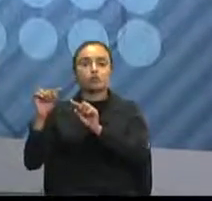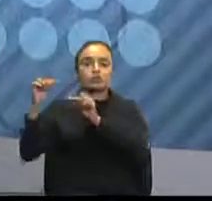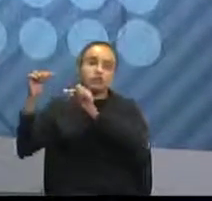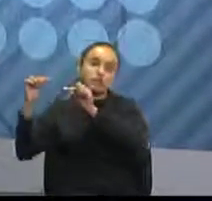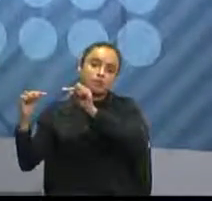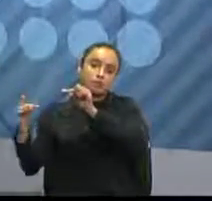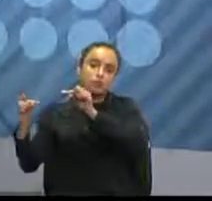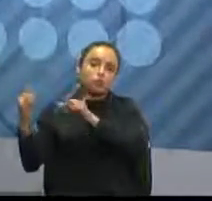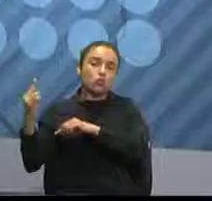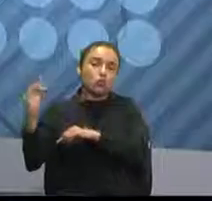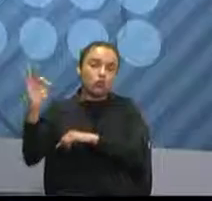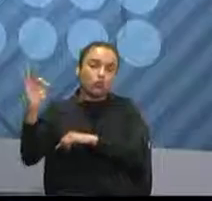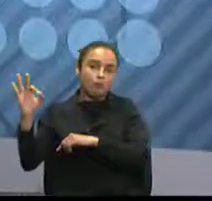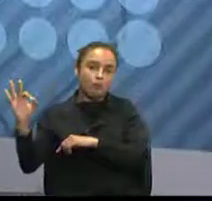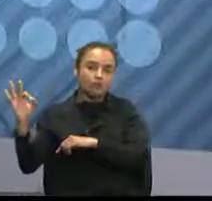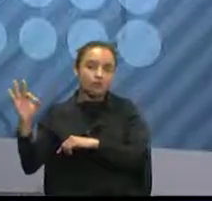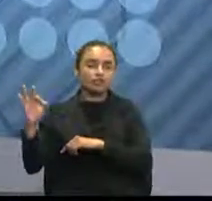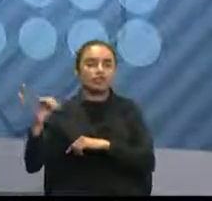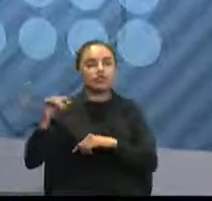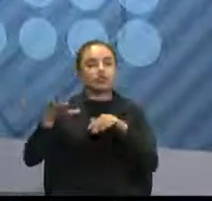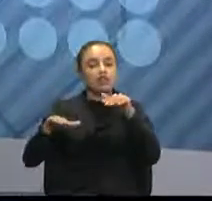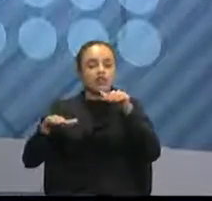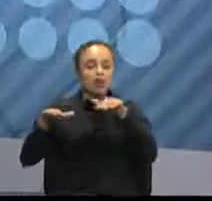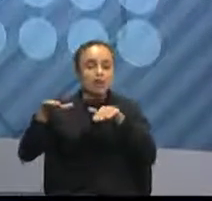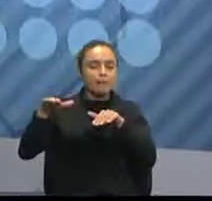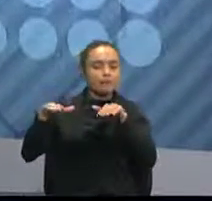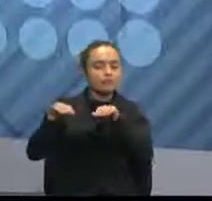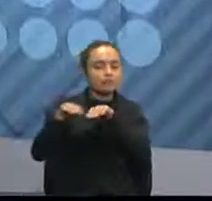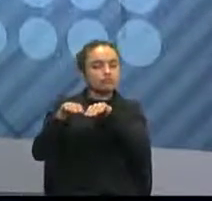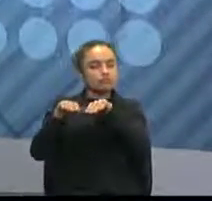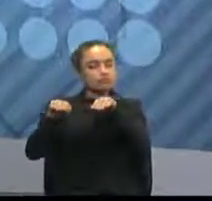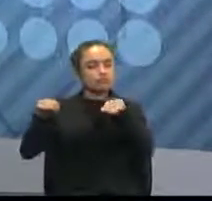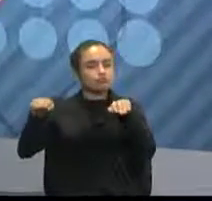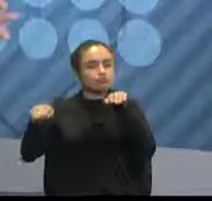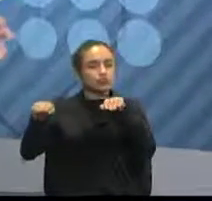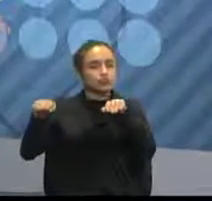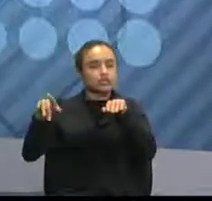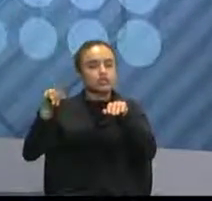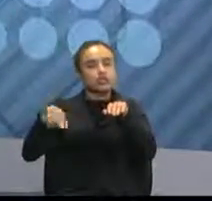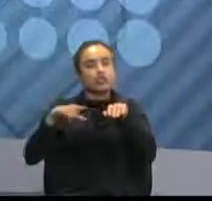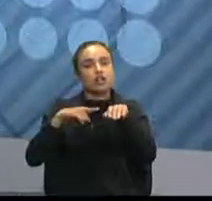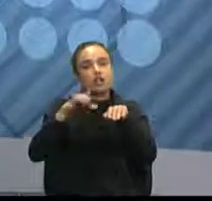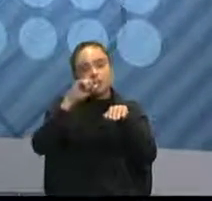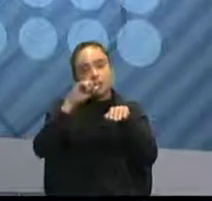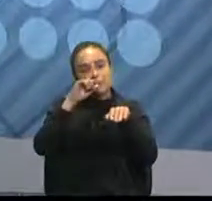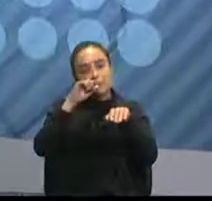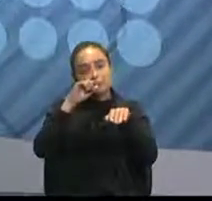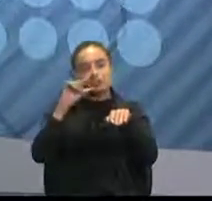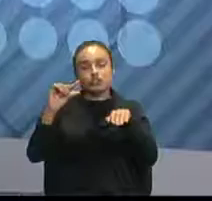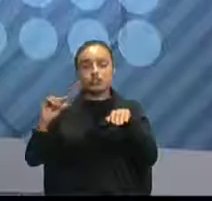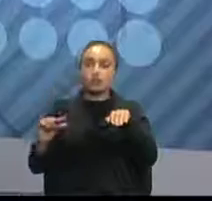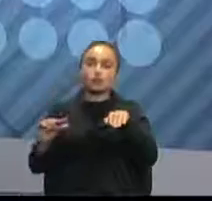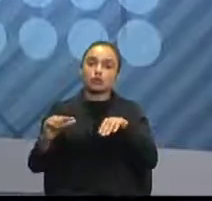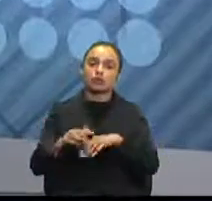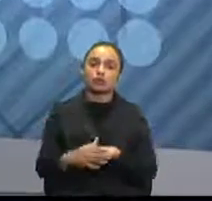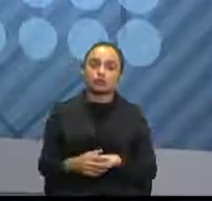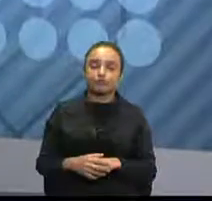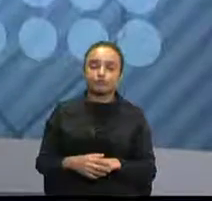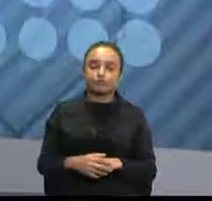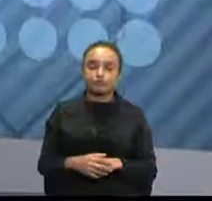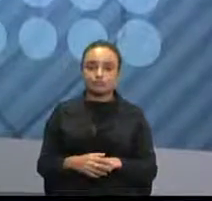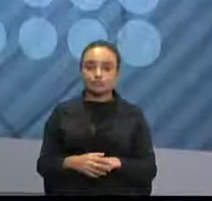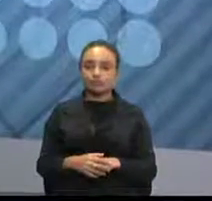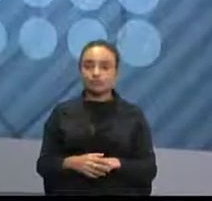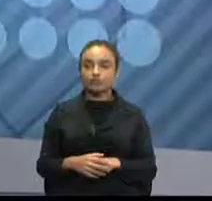ou seja a dispersão não é tão alto quanto o padrão é menor o risco daquela ação é menor ora com um desvio